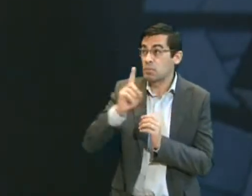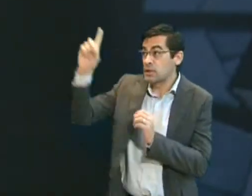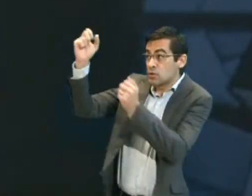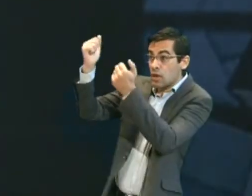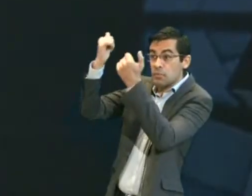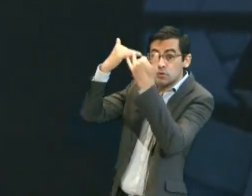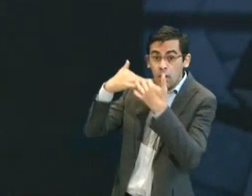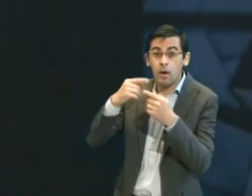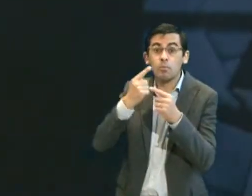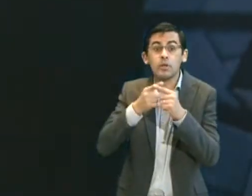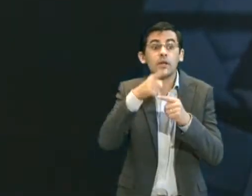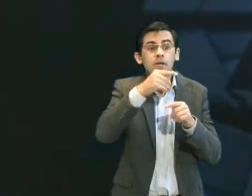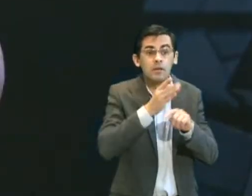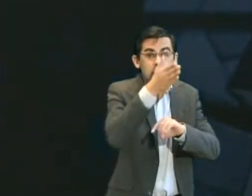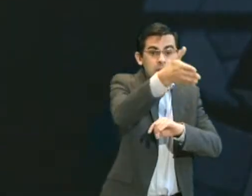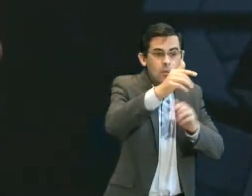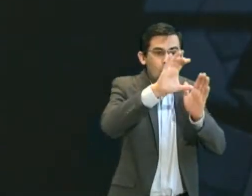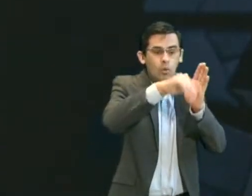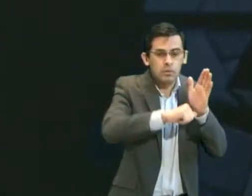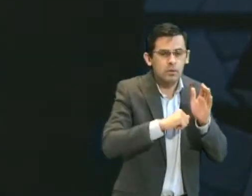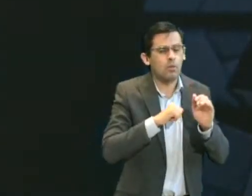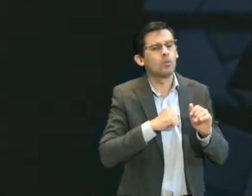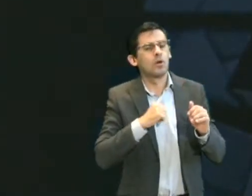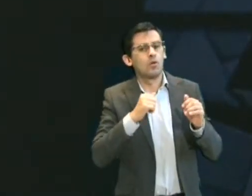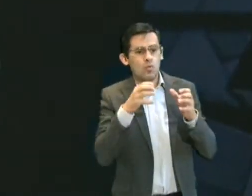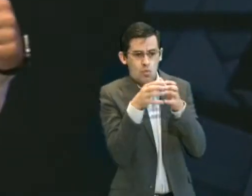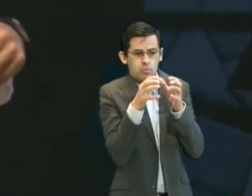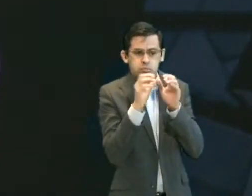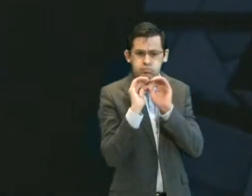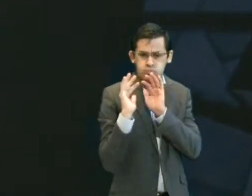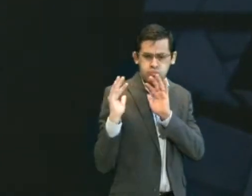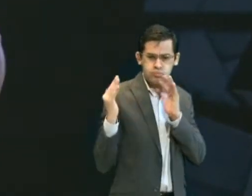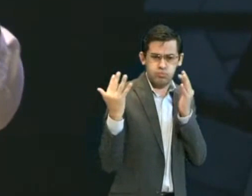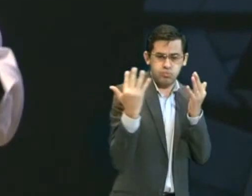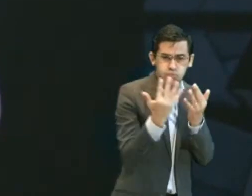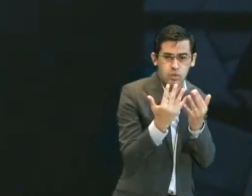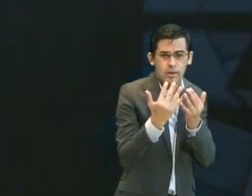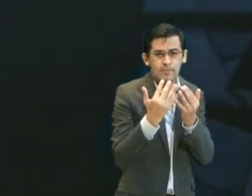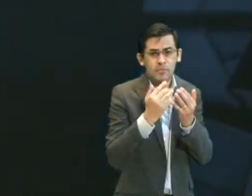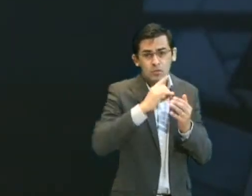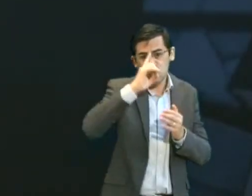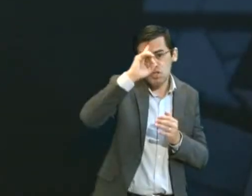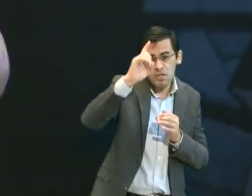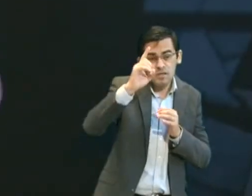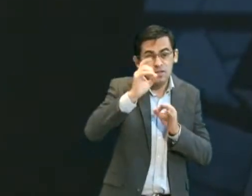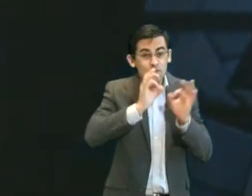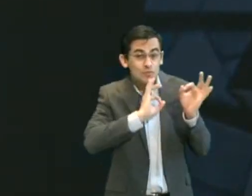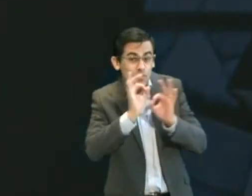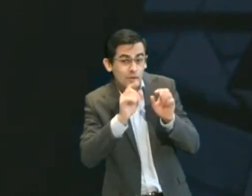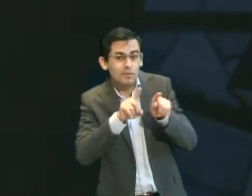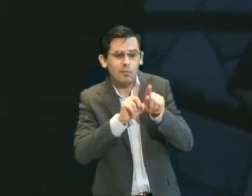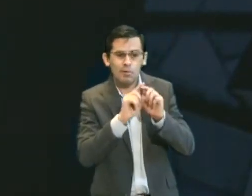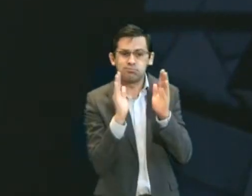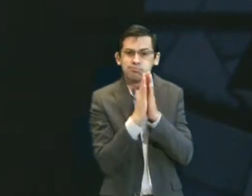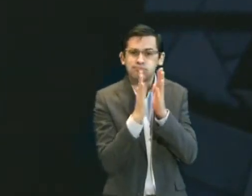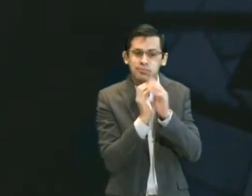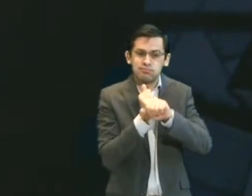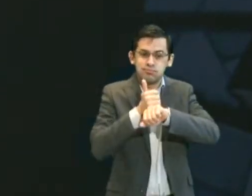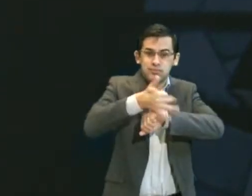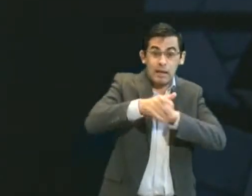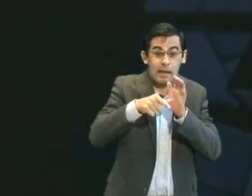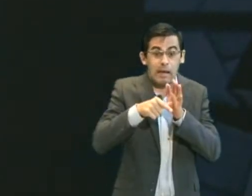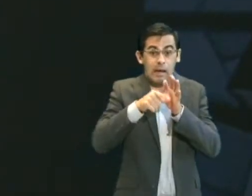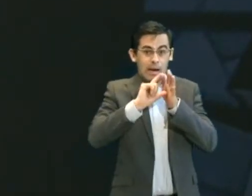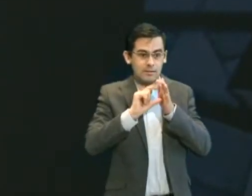por um assalto. E eles se reuniram e depois de vários dias de oração, teve uma vigília antes do dia